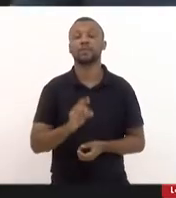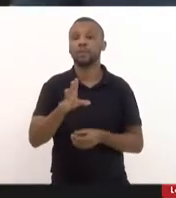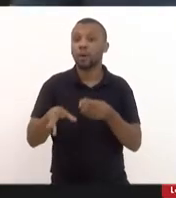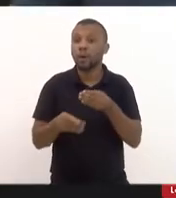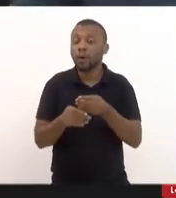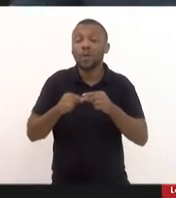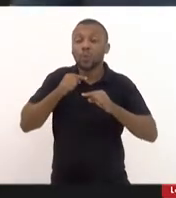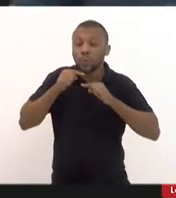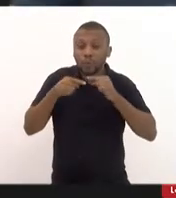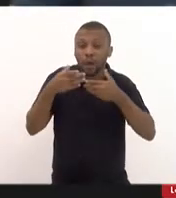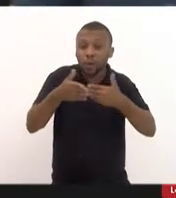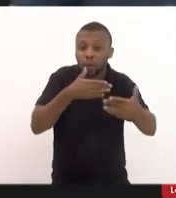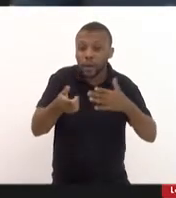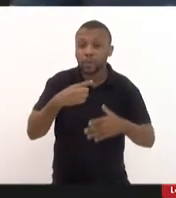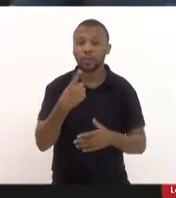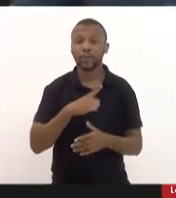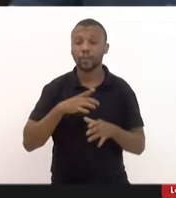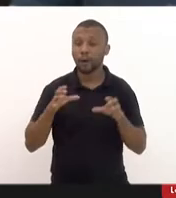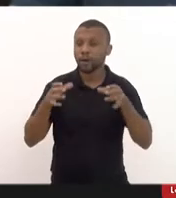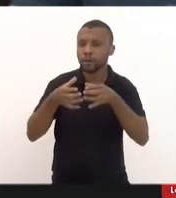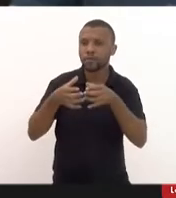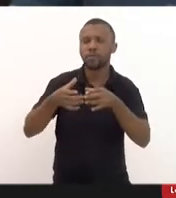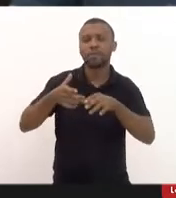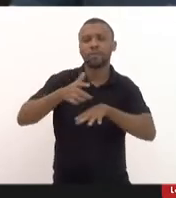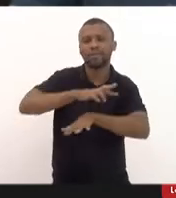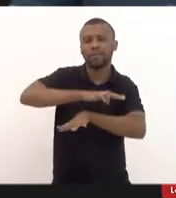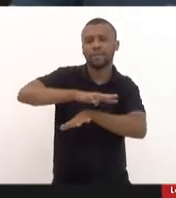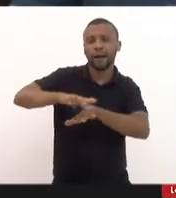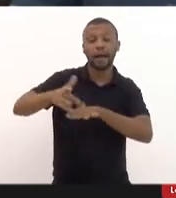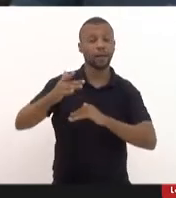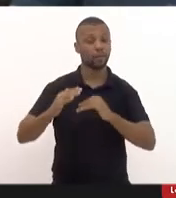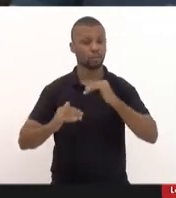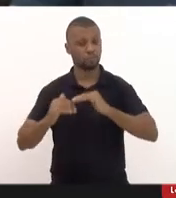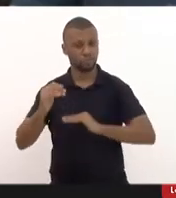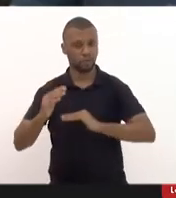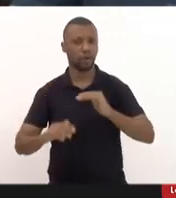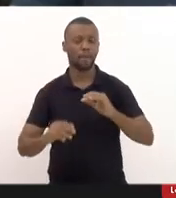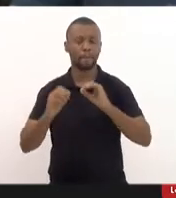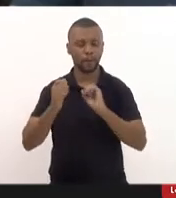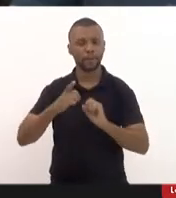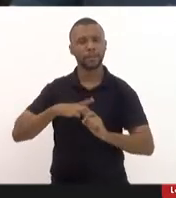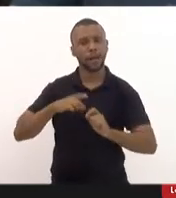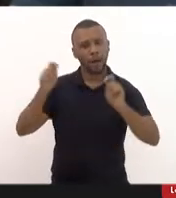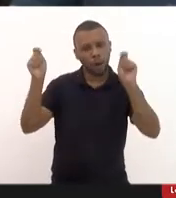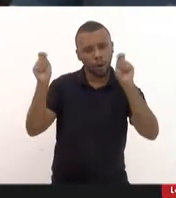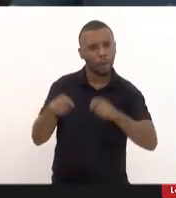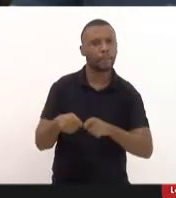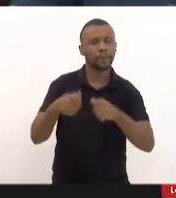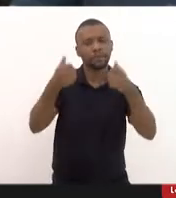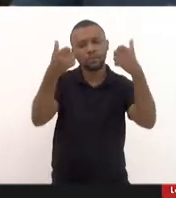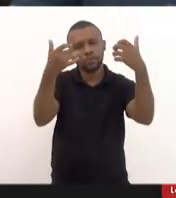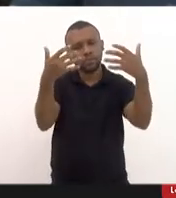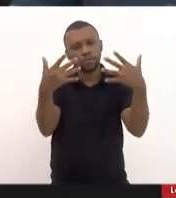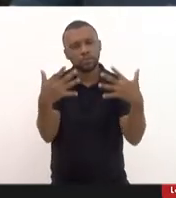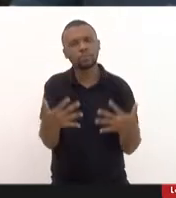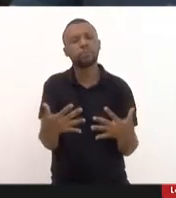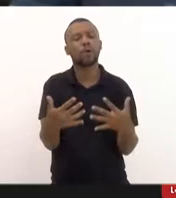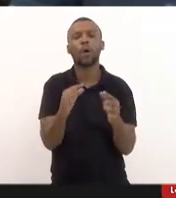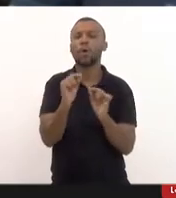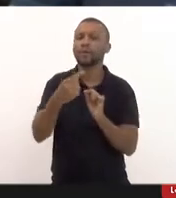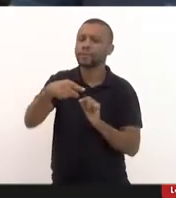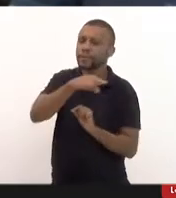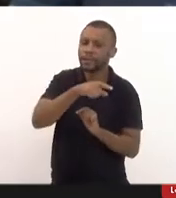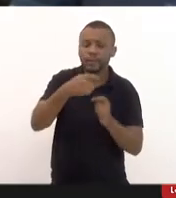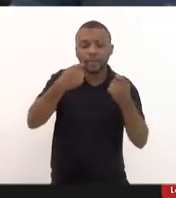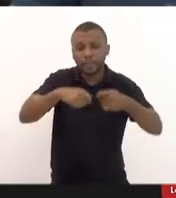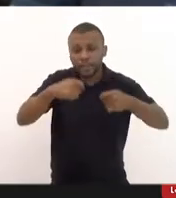dúvida, nós temos aqui a equipe completamente multifuncional, que pode ter todo o know-how e competência para explanar o que for necessário